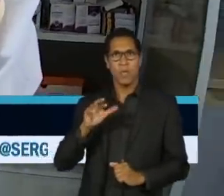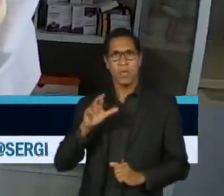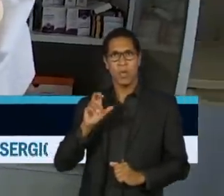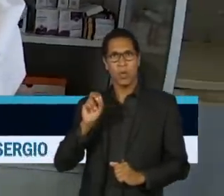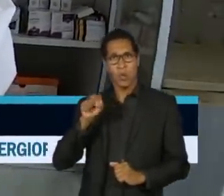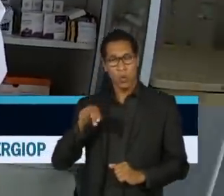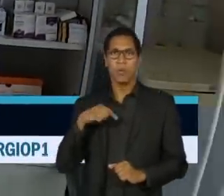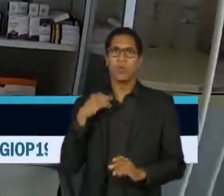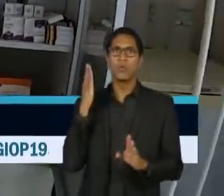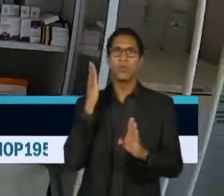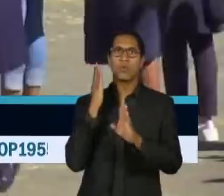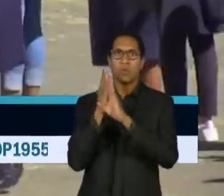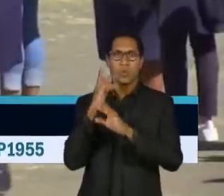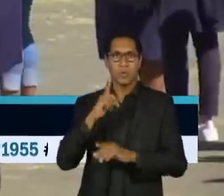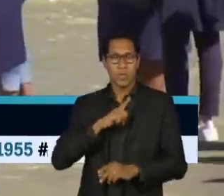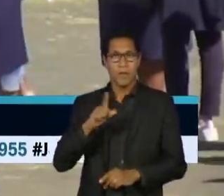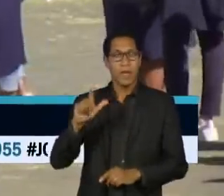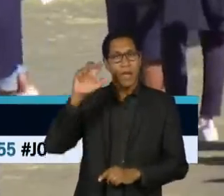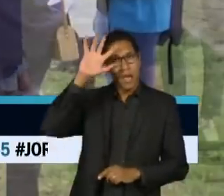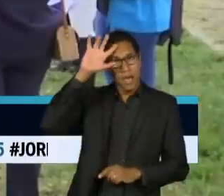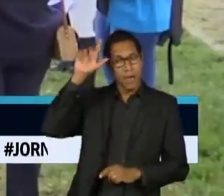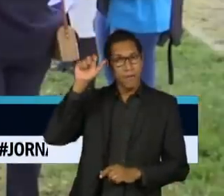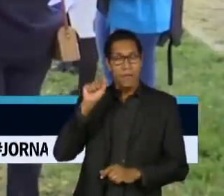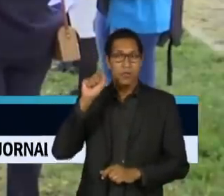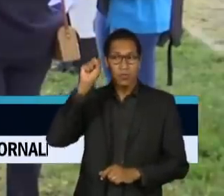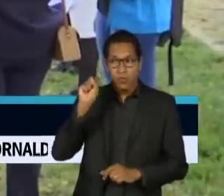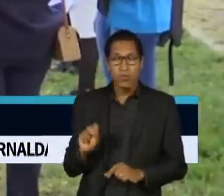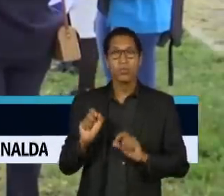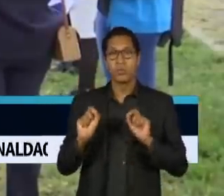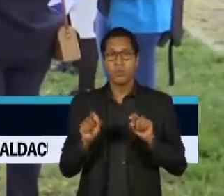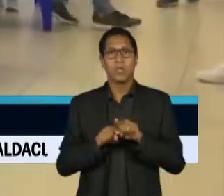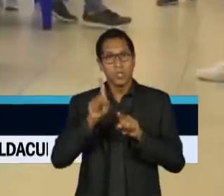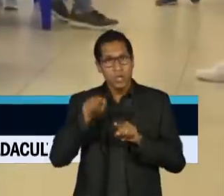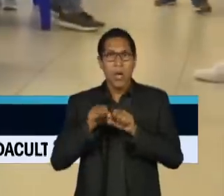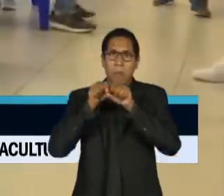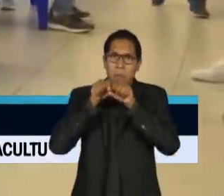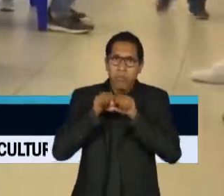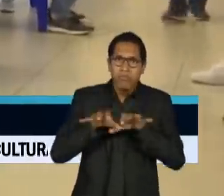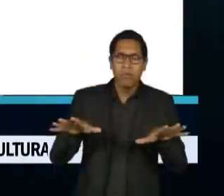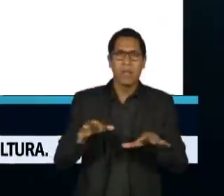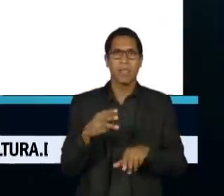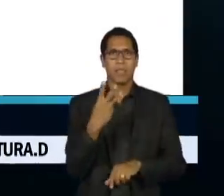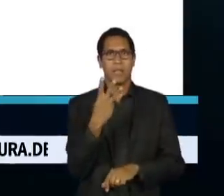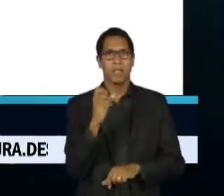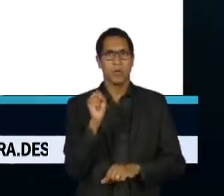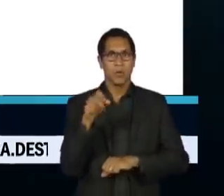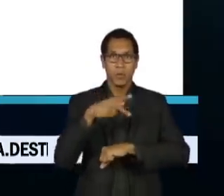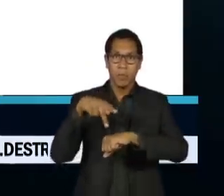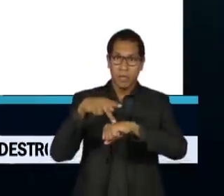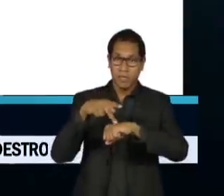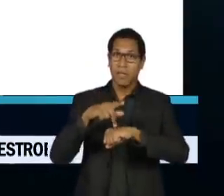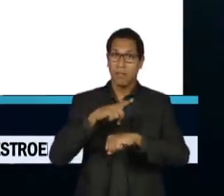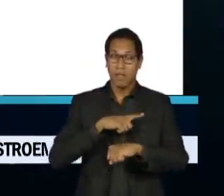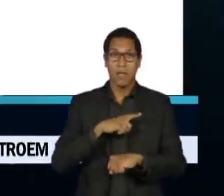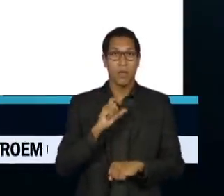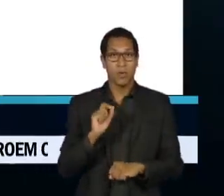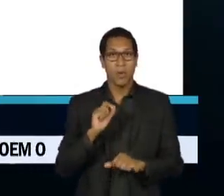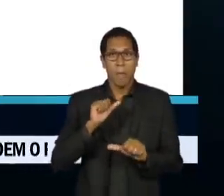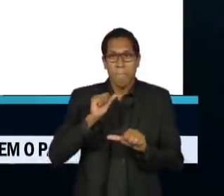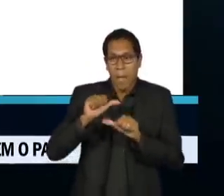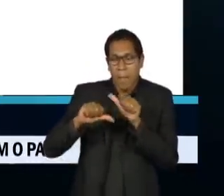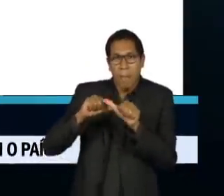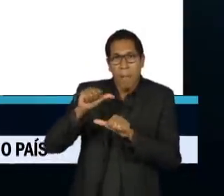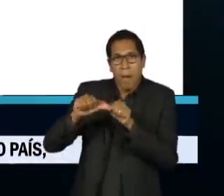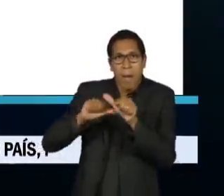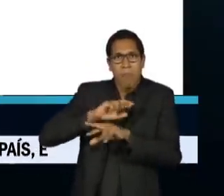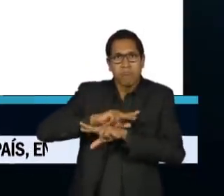novembro na África do Sul, a nova cepa do coronavírus já se espalhou para 38 países. Ela carrega dezenas de mutações,